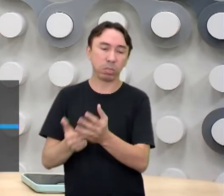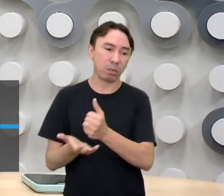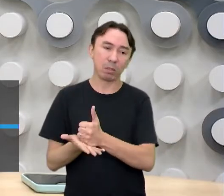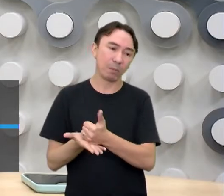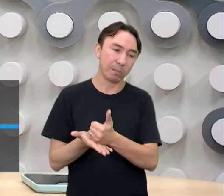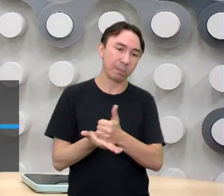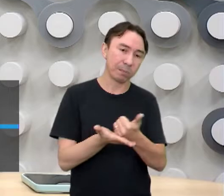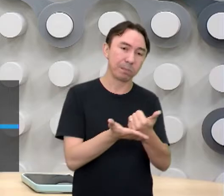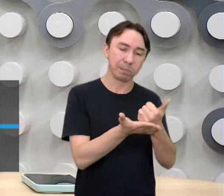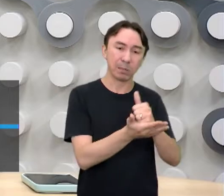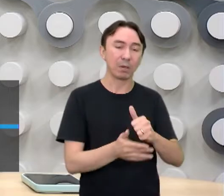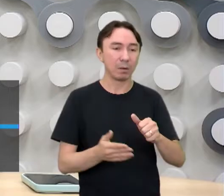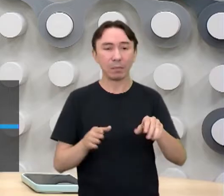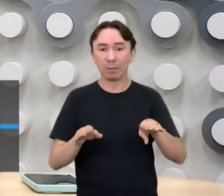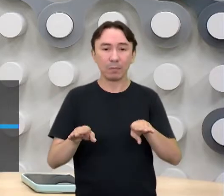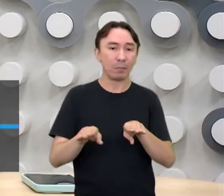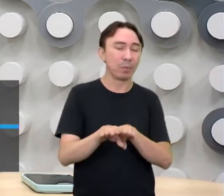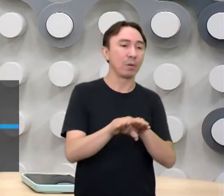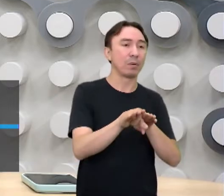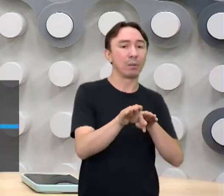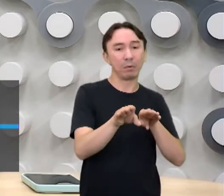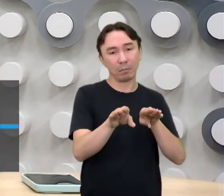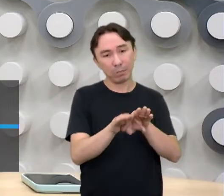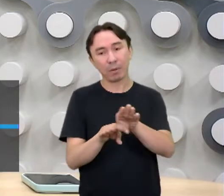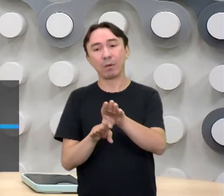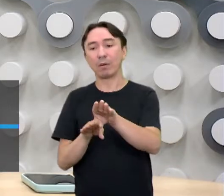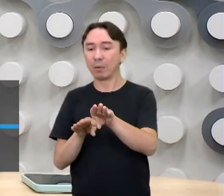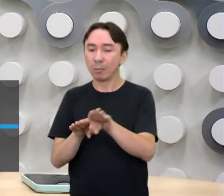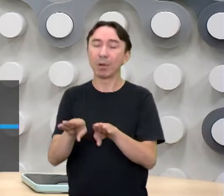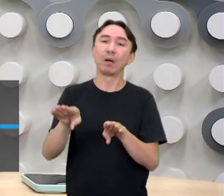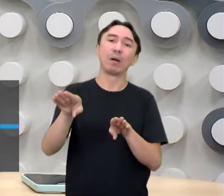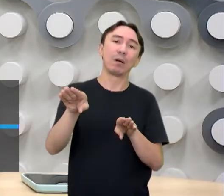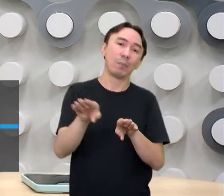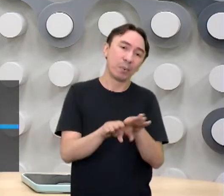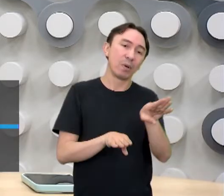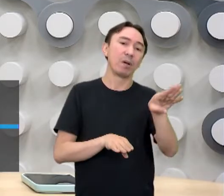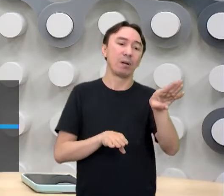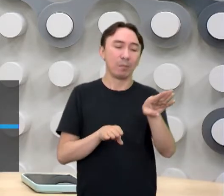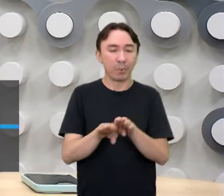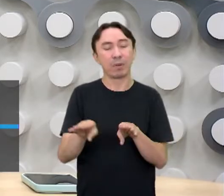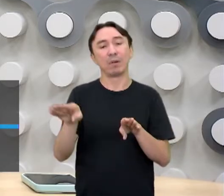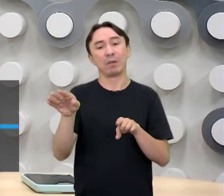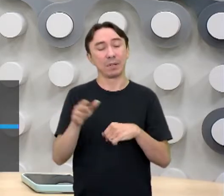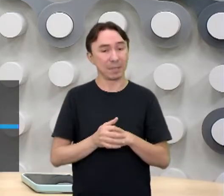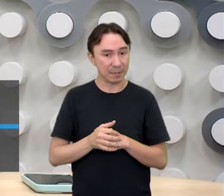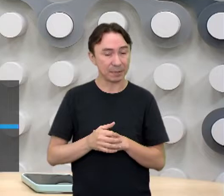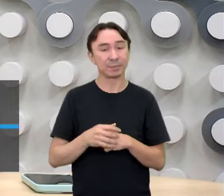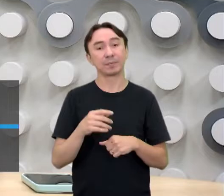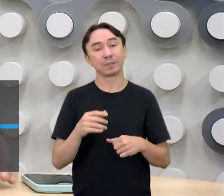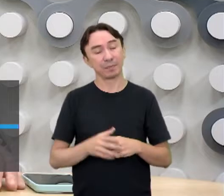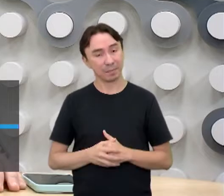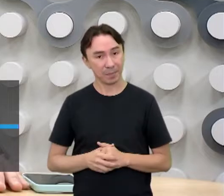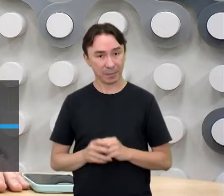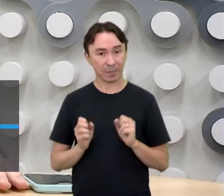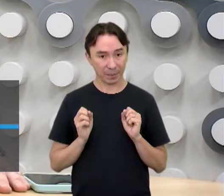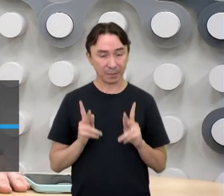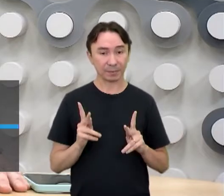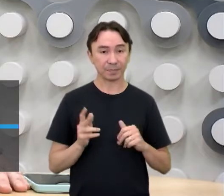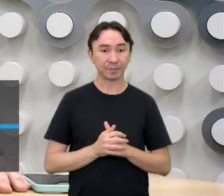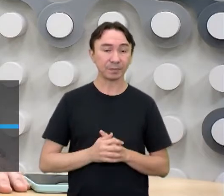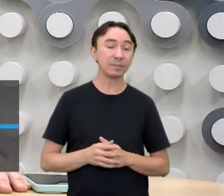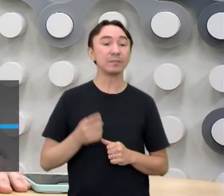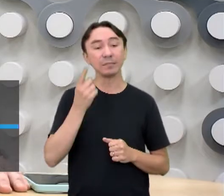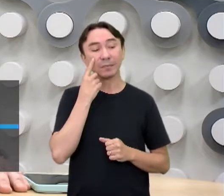a deriva dos continentes em relação aí à questão das placas tectônicas. Então vamos ver lá um